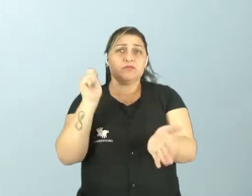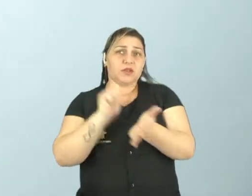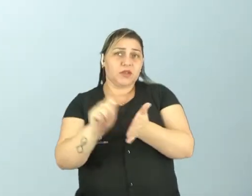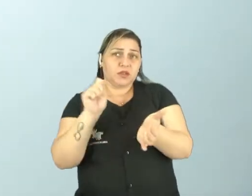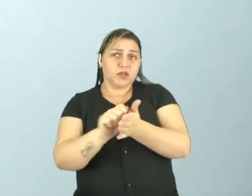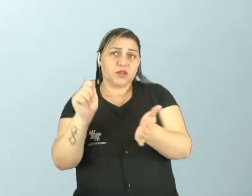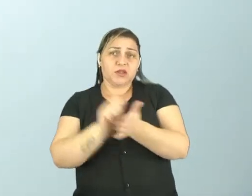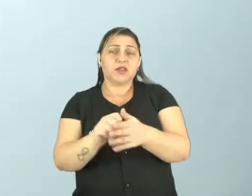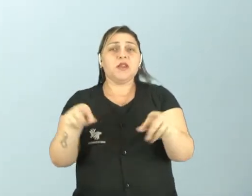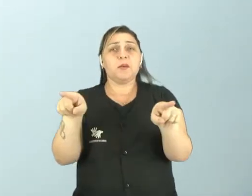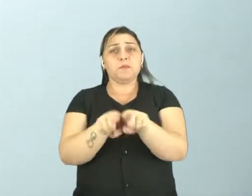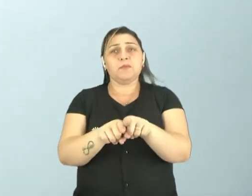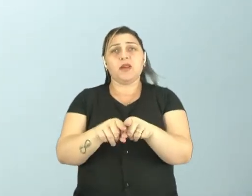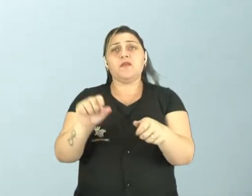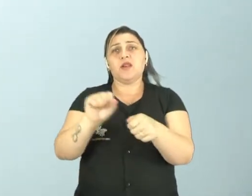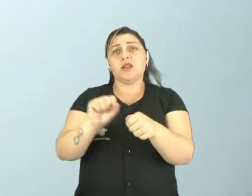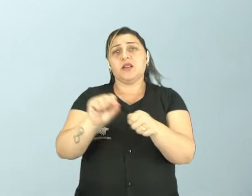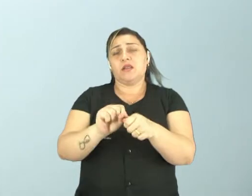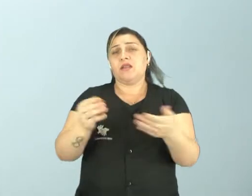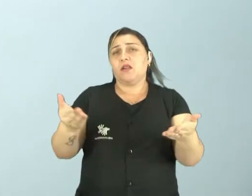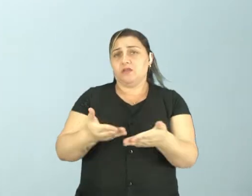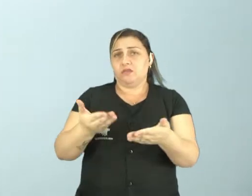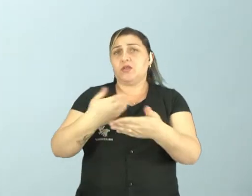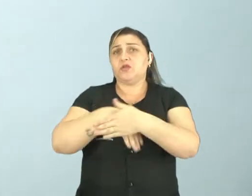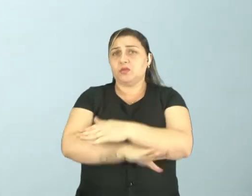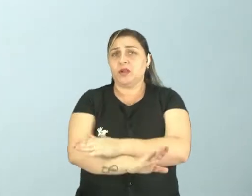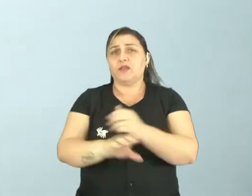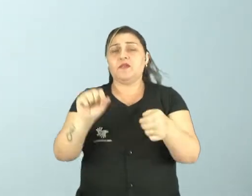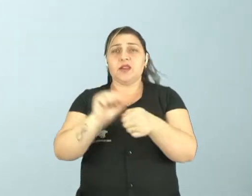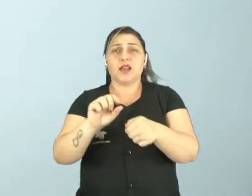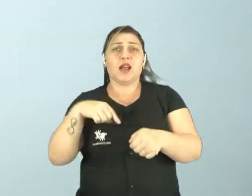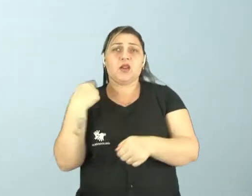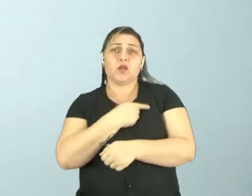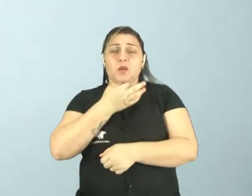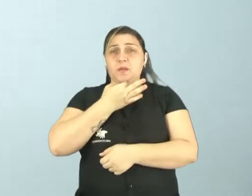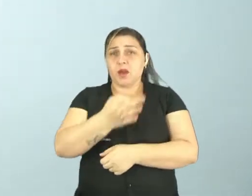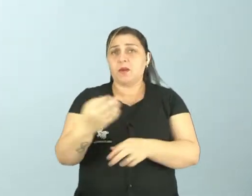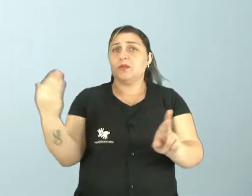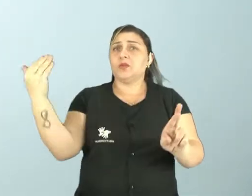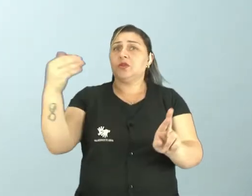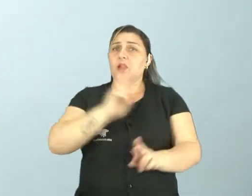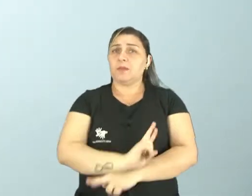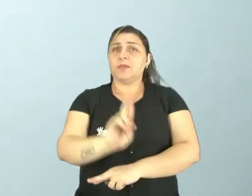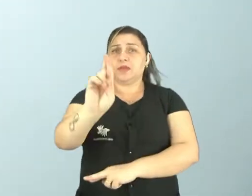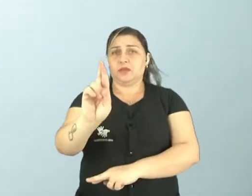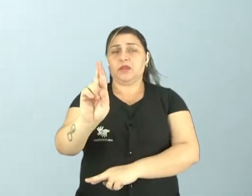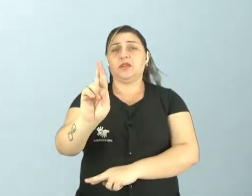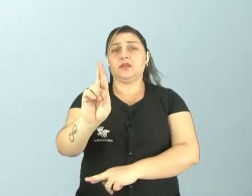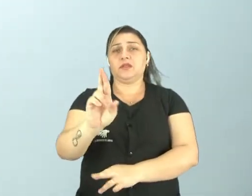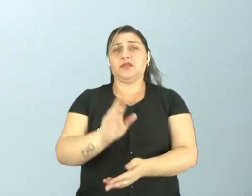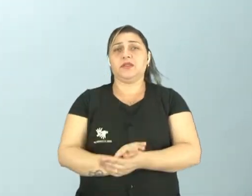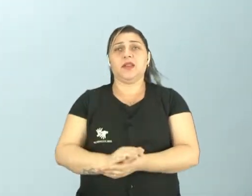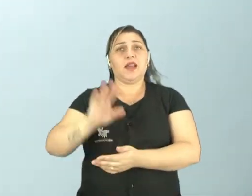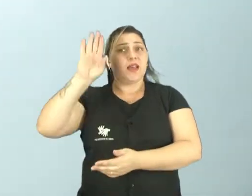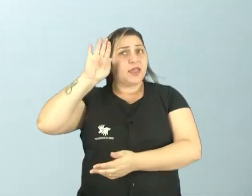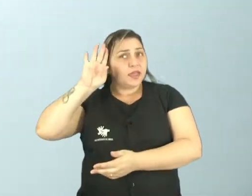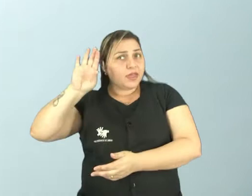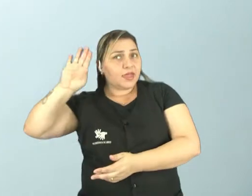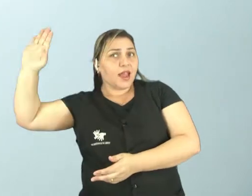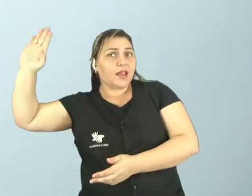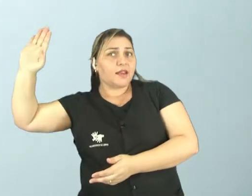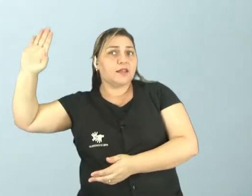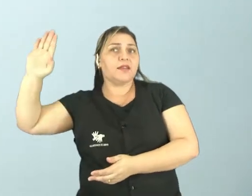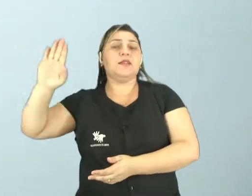né? Que nós também fazemos costumeiramente. A nossa opinião, ela pode ser representada a partir de uma